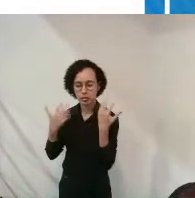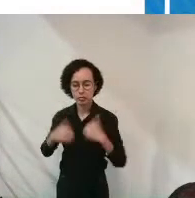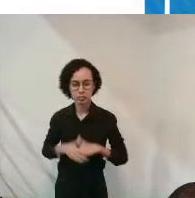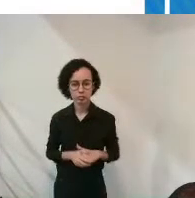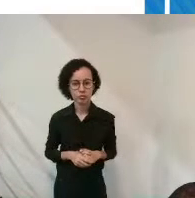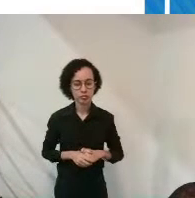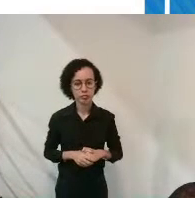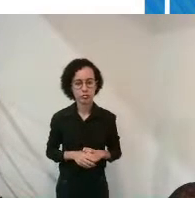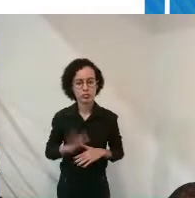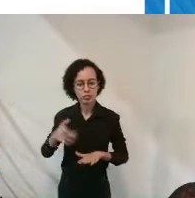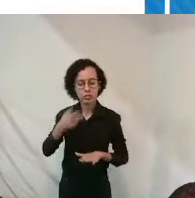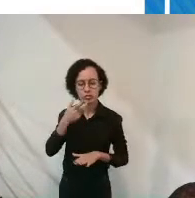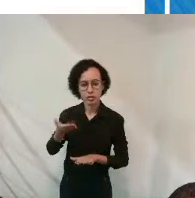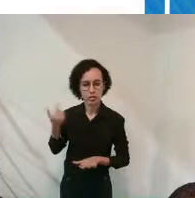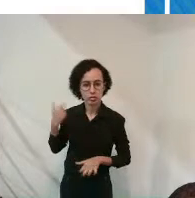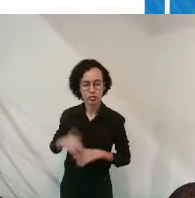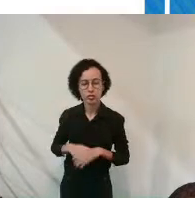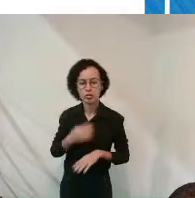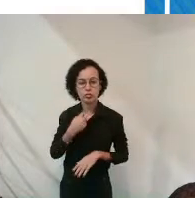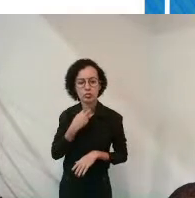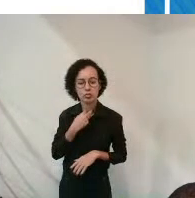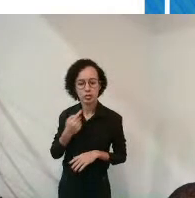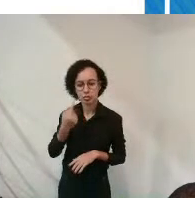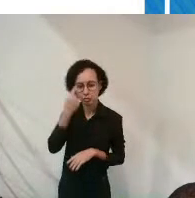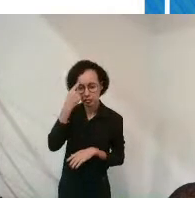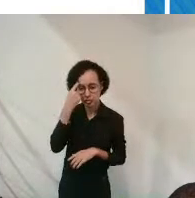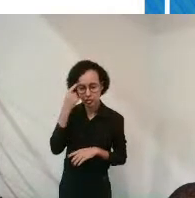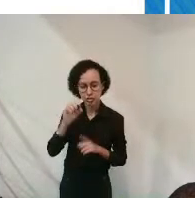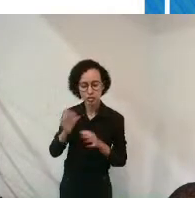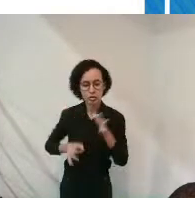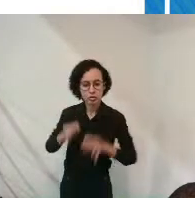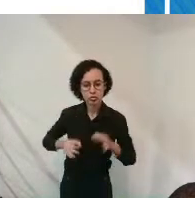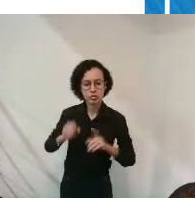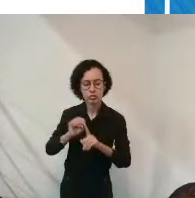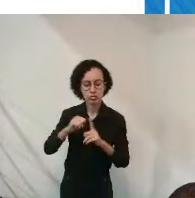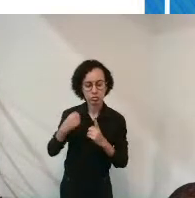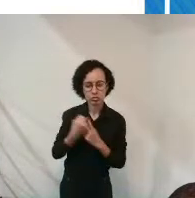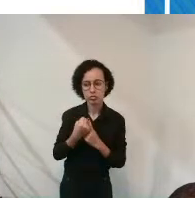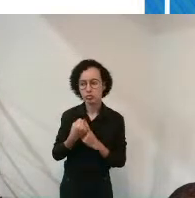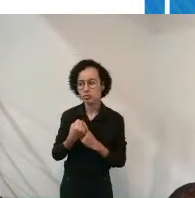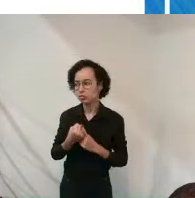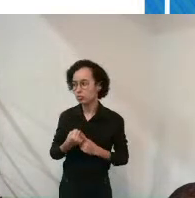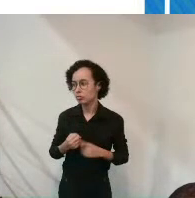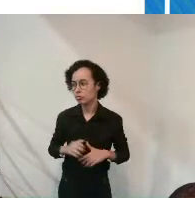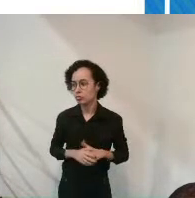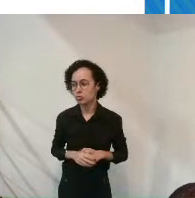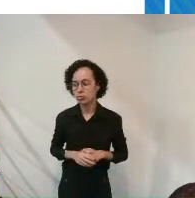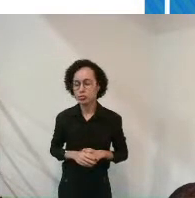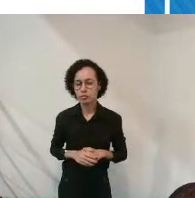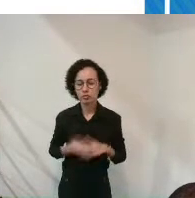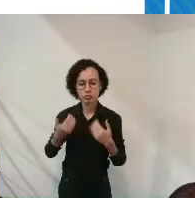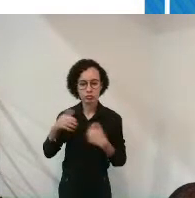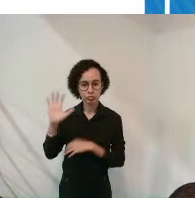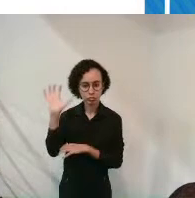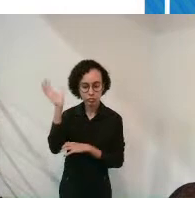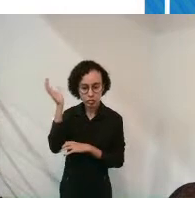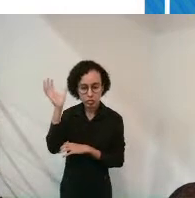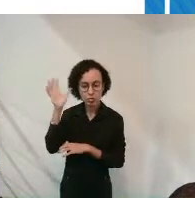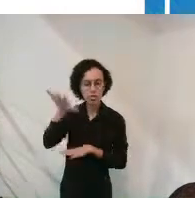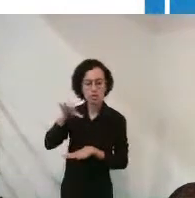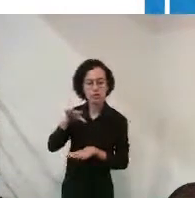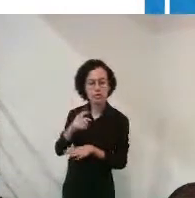eu estava dizendo, não se pode pensar em justiça social, em justiça climática, sem que a